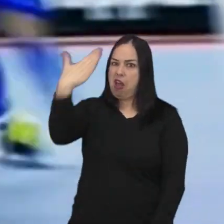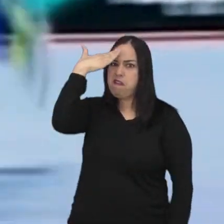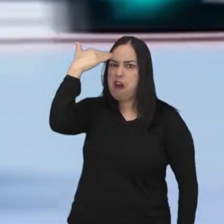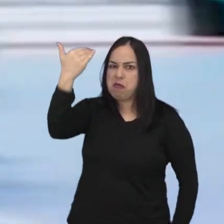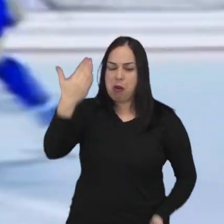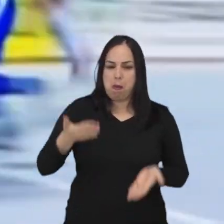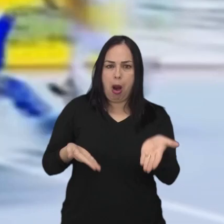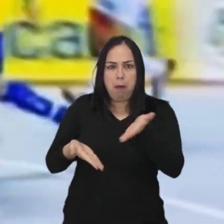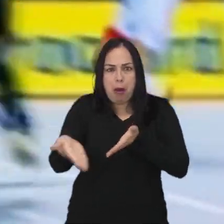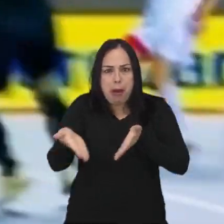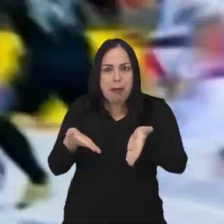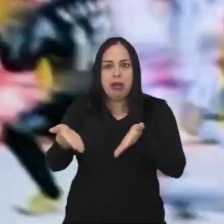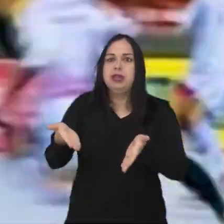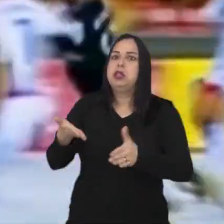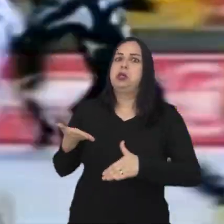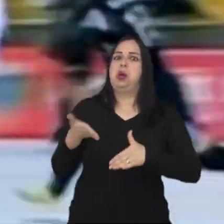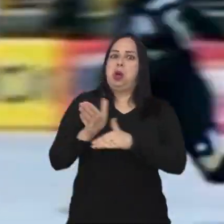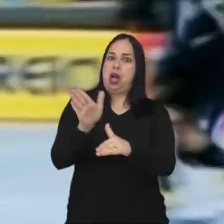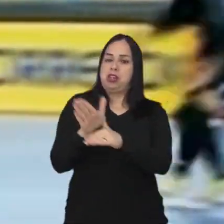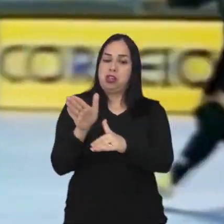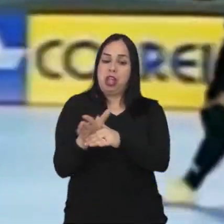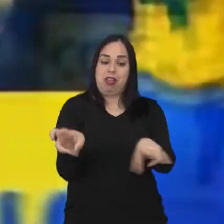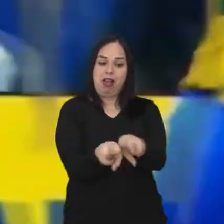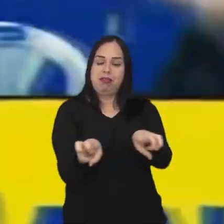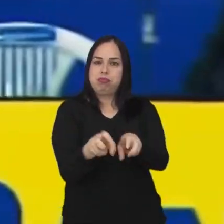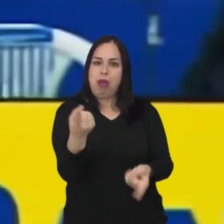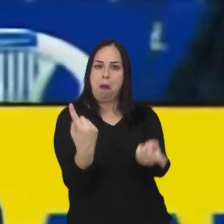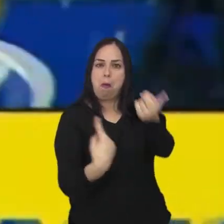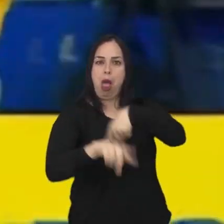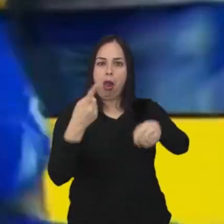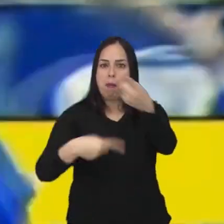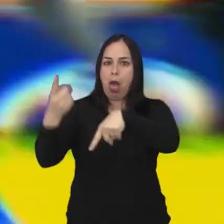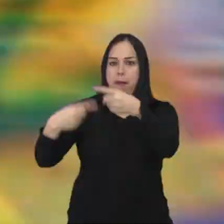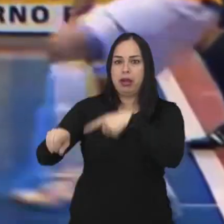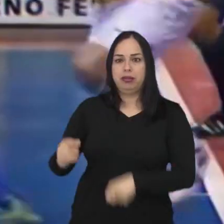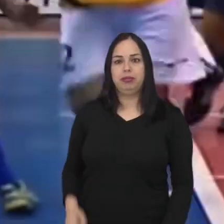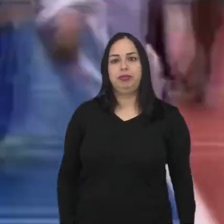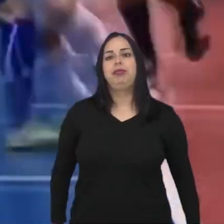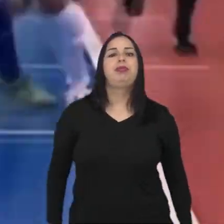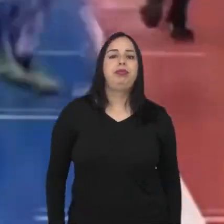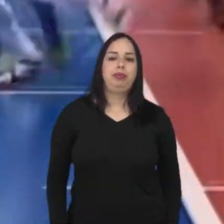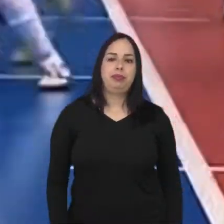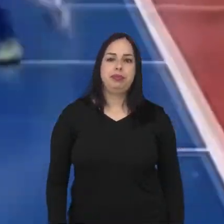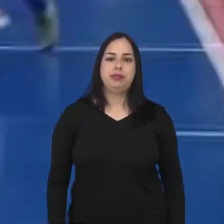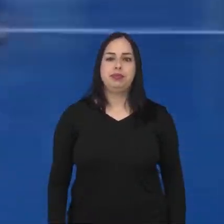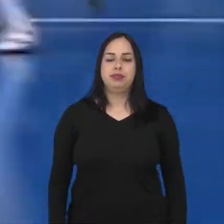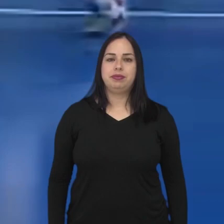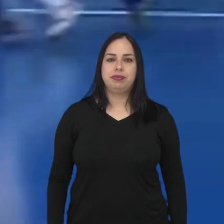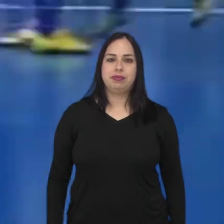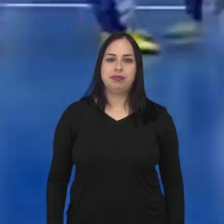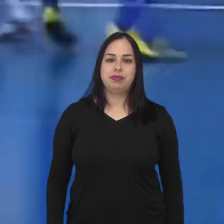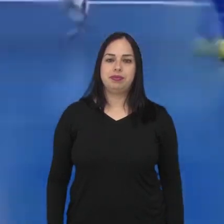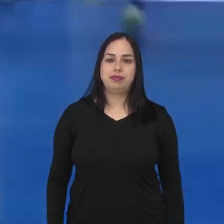levou o nome do país mundo afora com a bola nos pés e ajudou no desenvolvimento da modalidade.